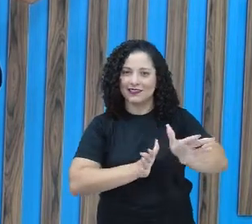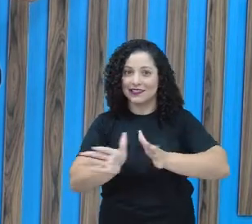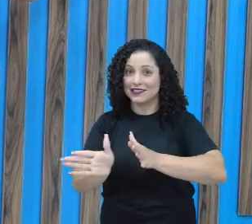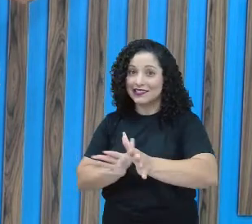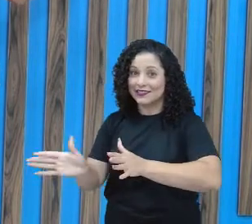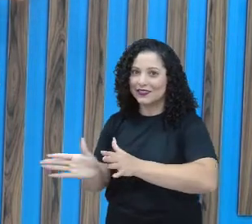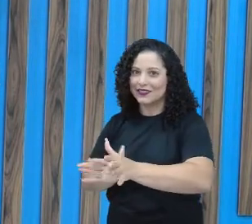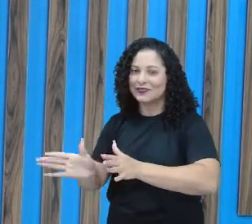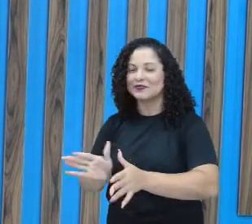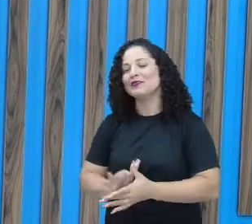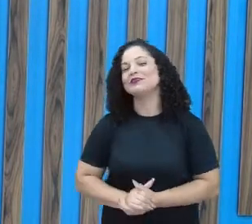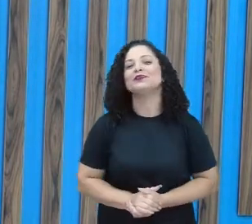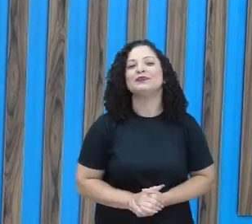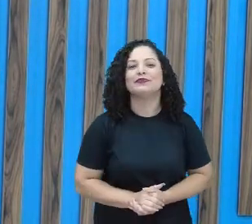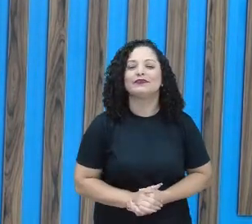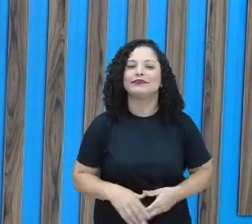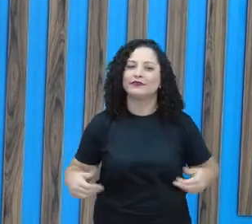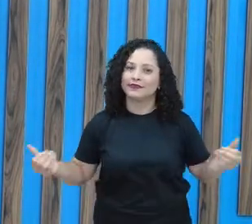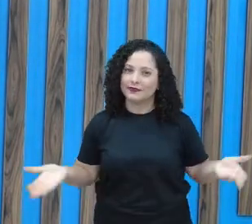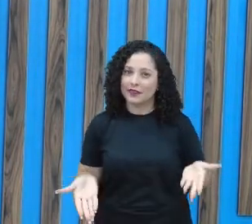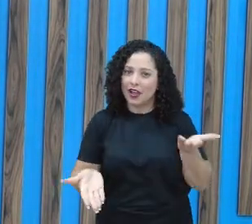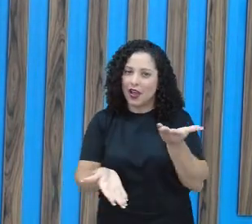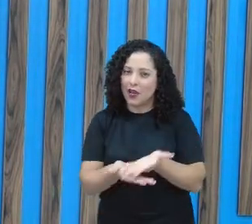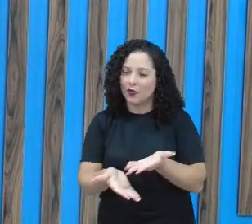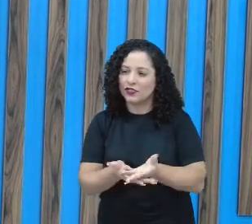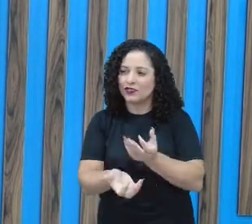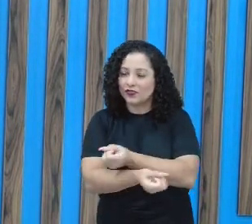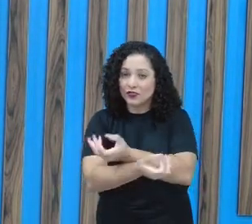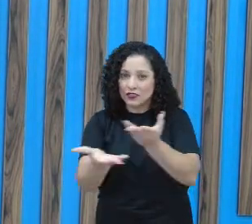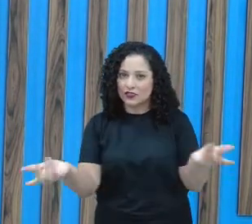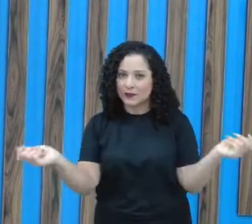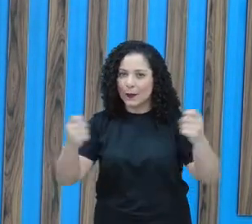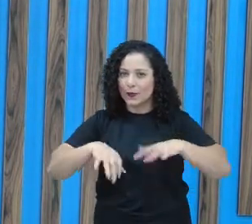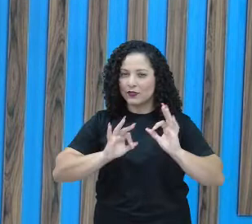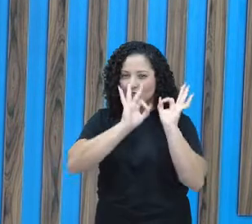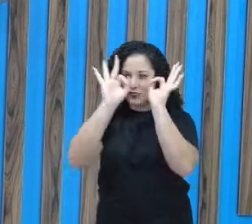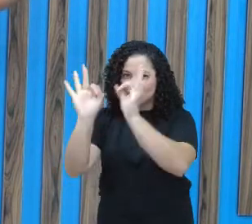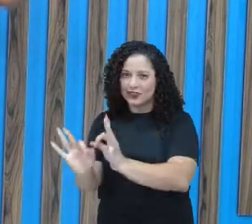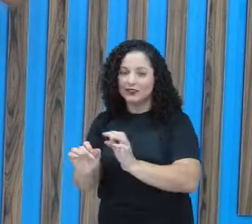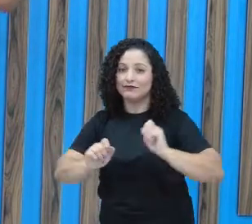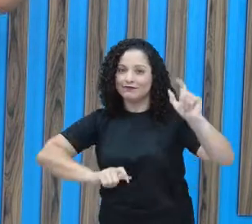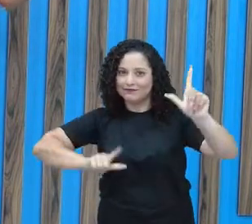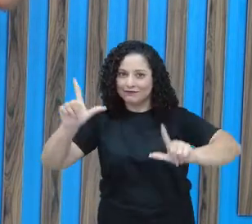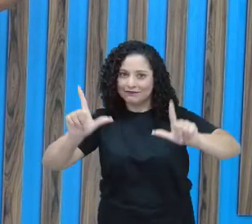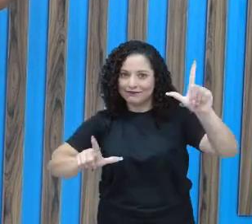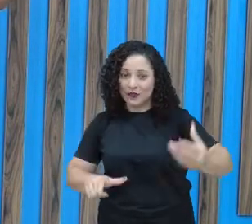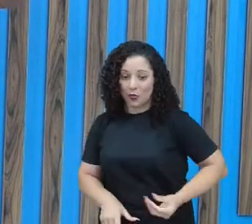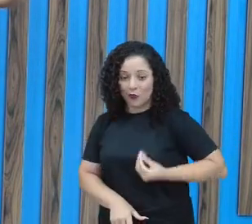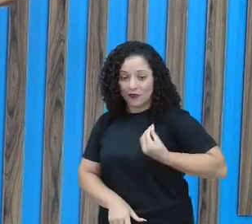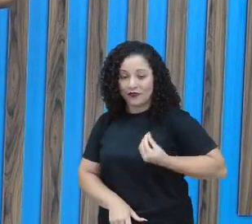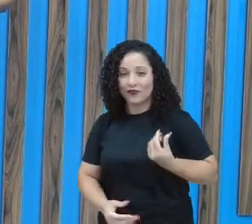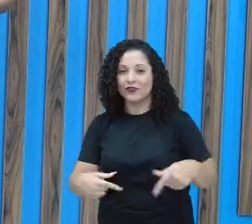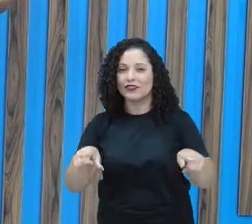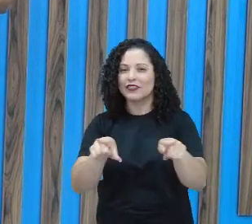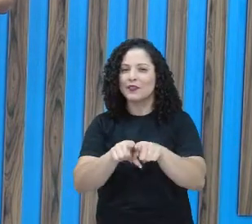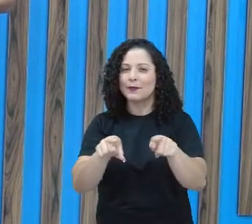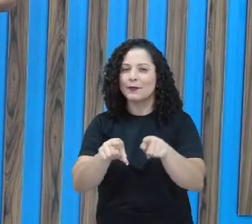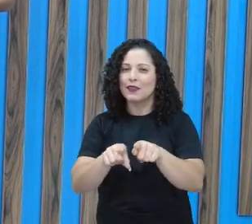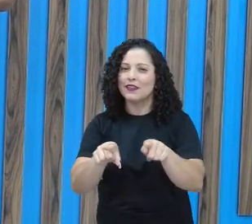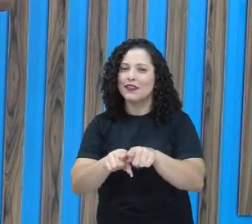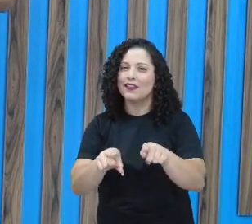mais acessível. Aulas essas que vocês podem assistir tanto no ao vivo, na TV,